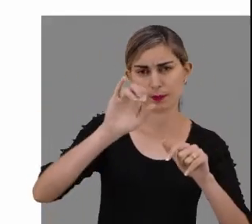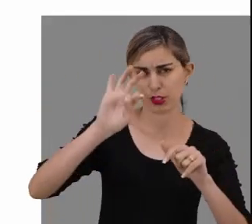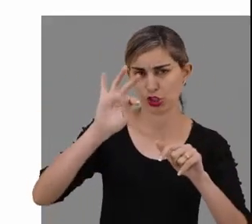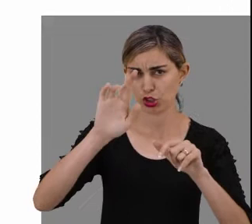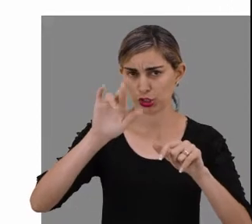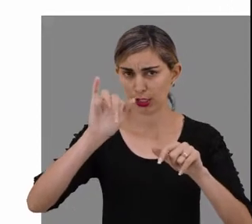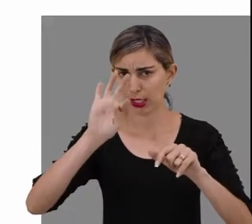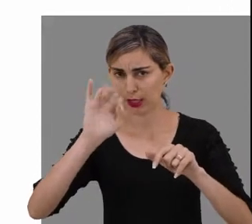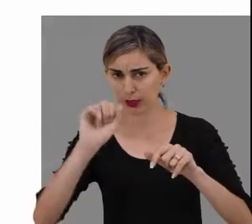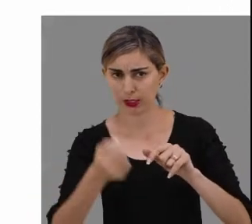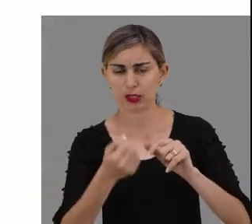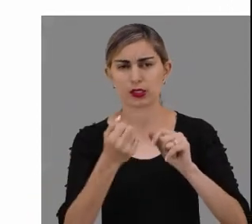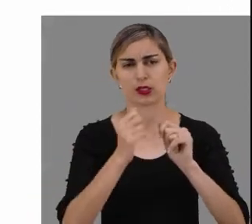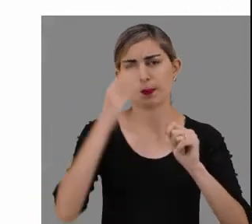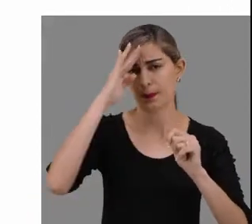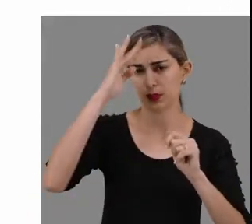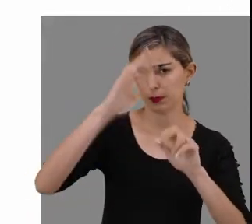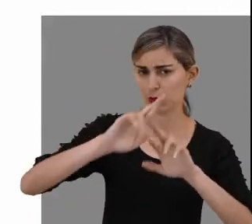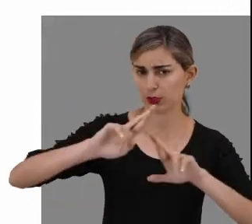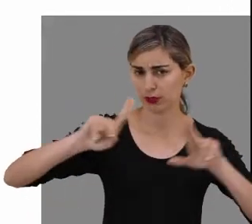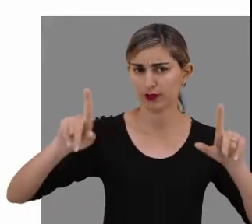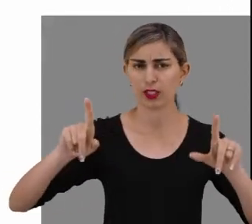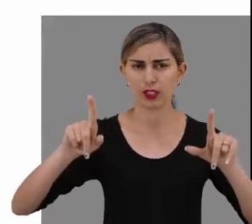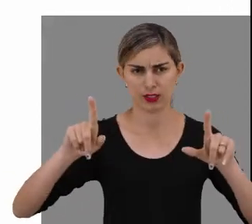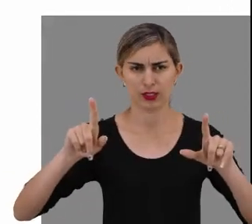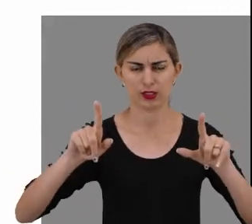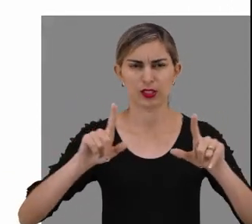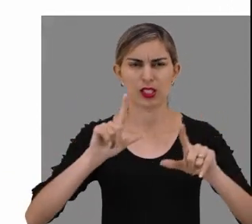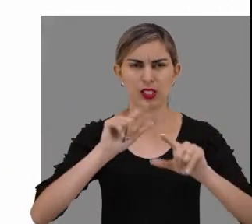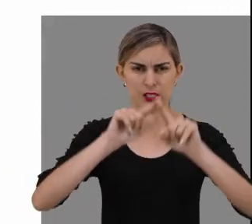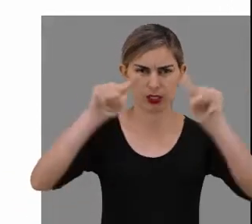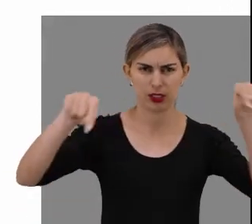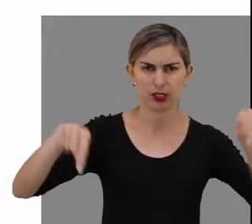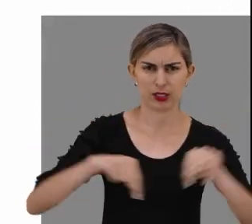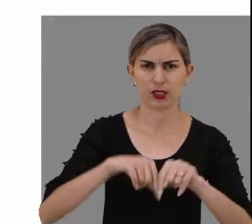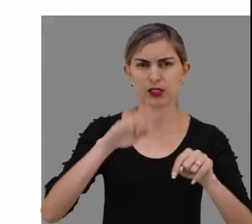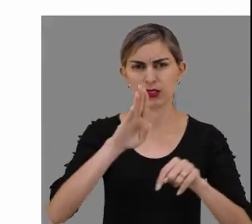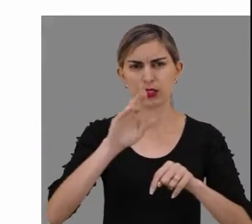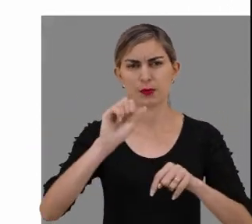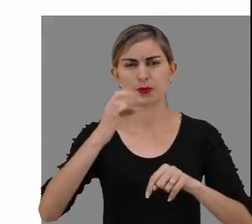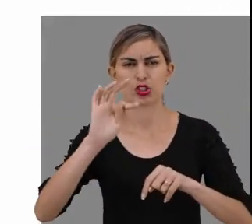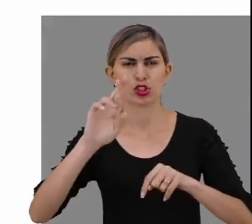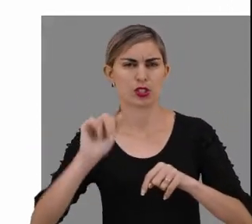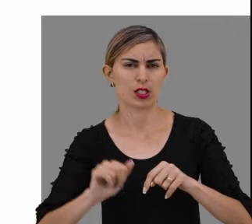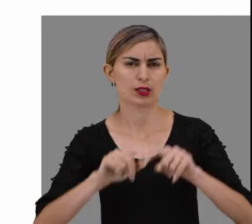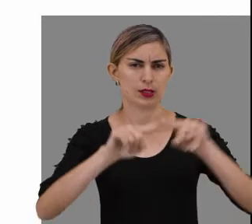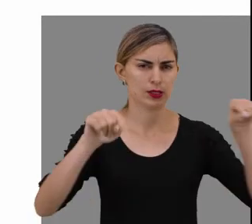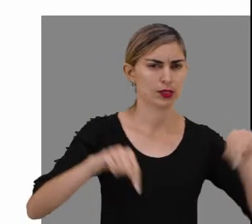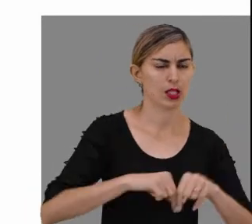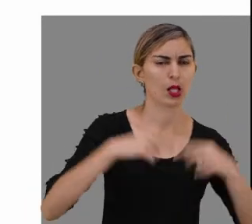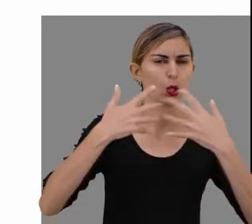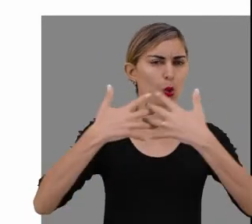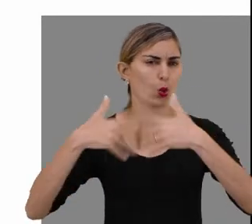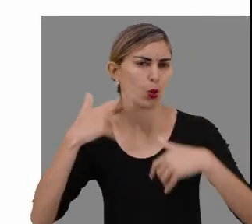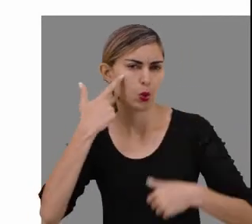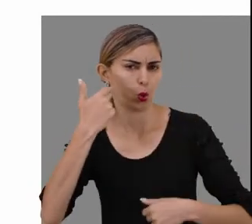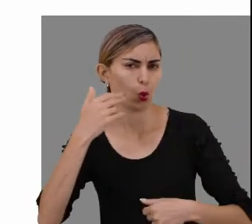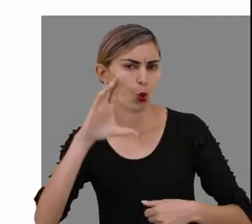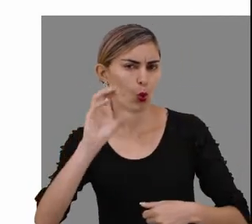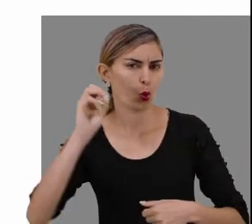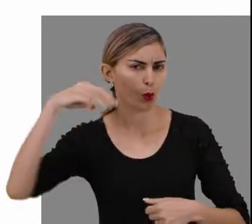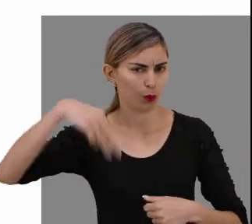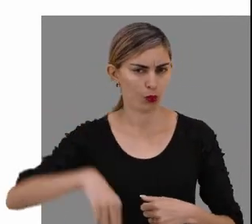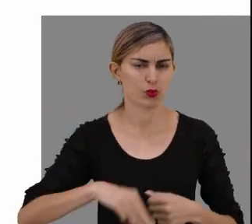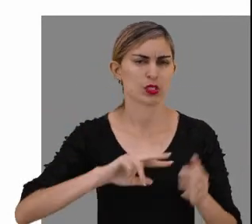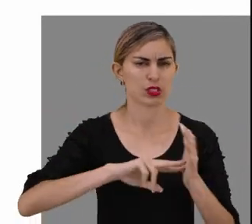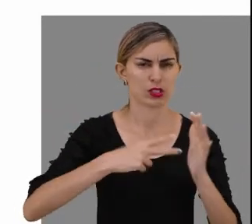são classes especiais. A principal diferença entre uma classe abstrata e uma classe comum está no fato